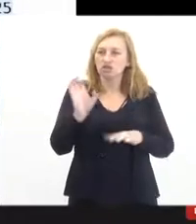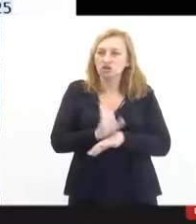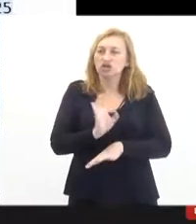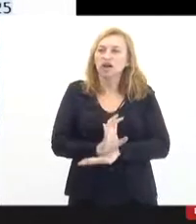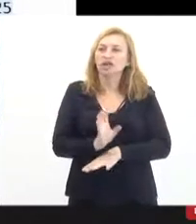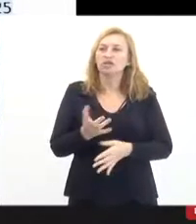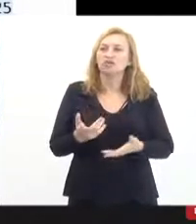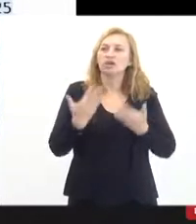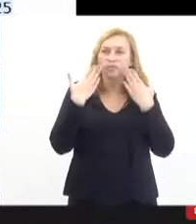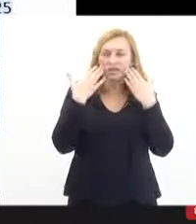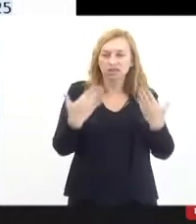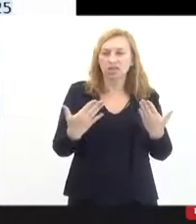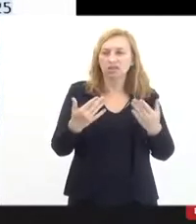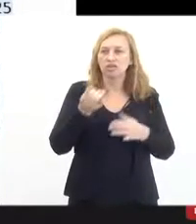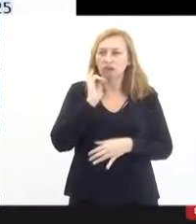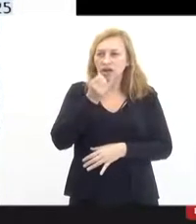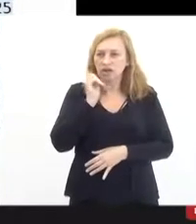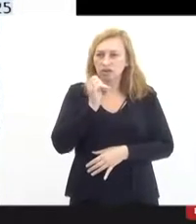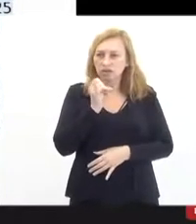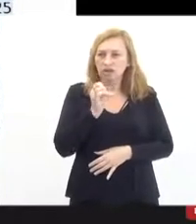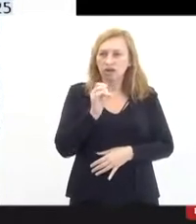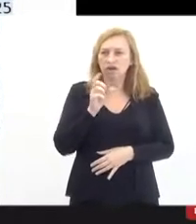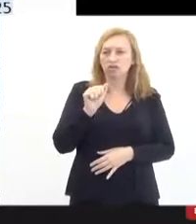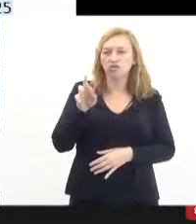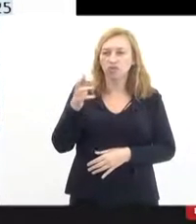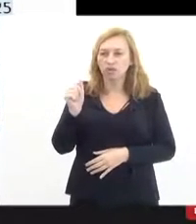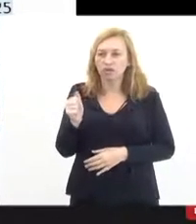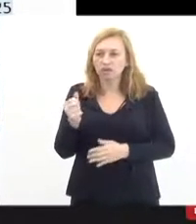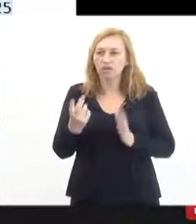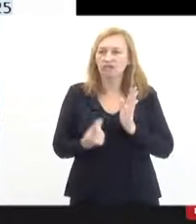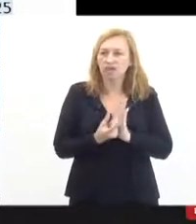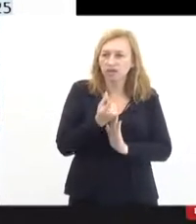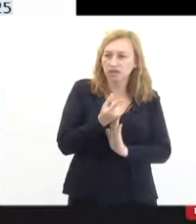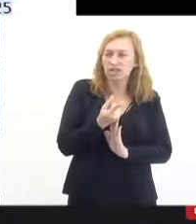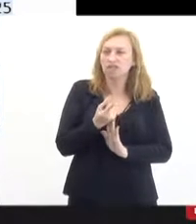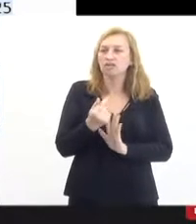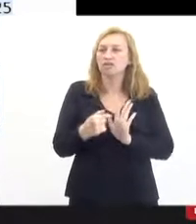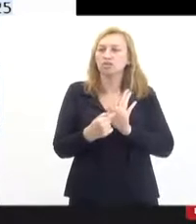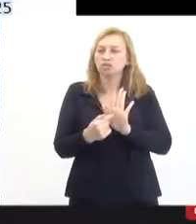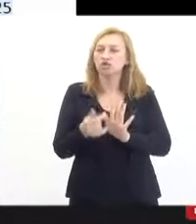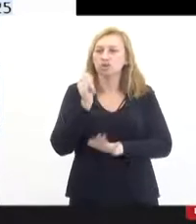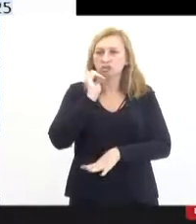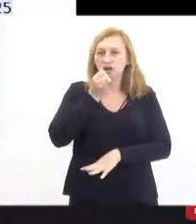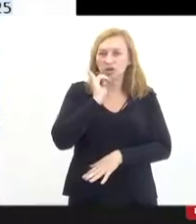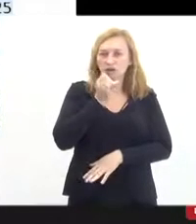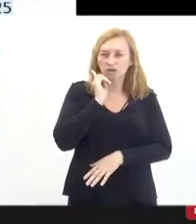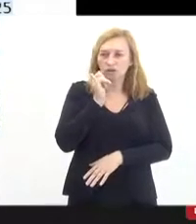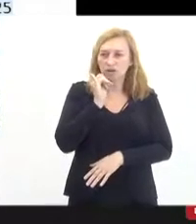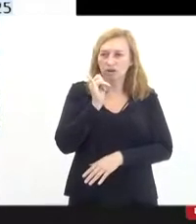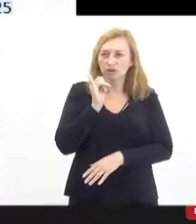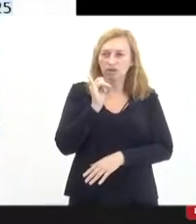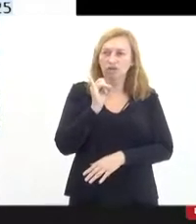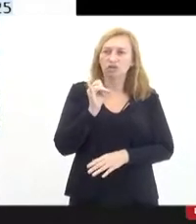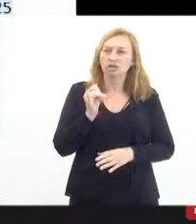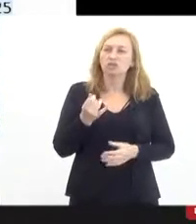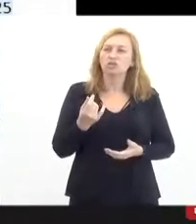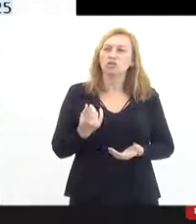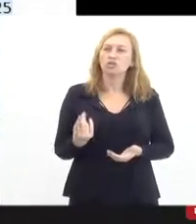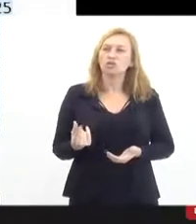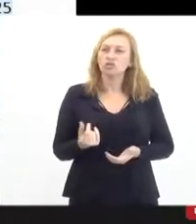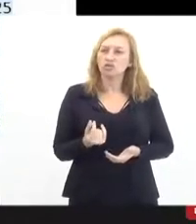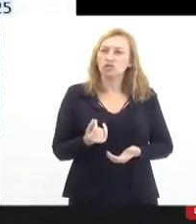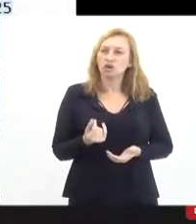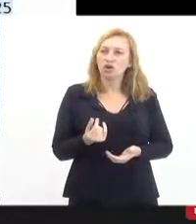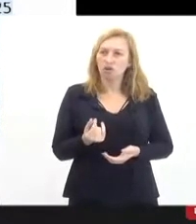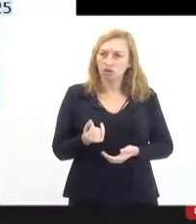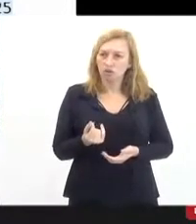foi apresentada no relatório de auditoria financeira, que foi trazido para o relatório da prestação de contas. Espero que tenha atendido